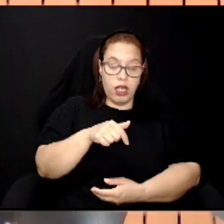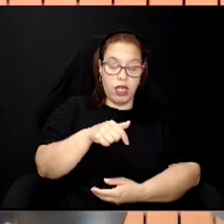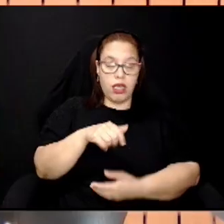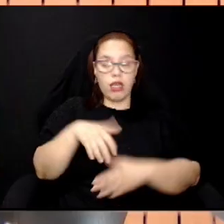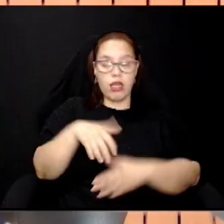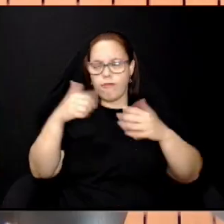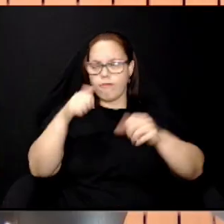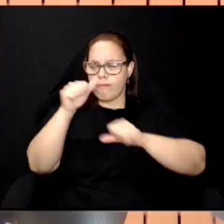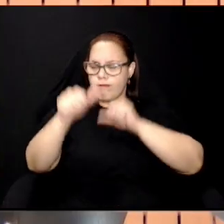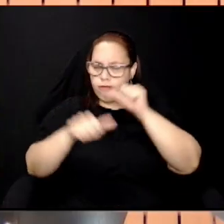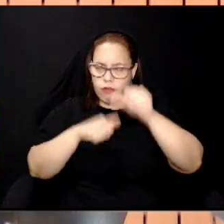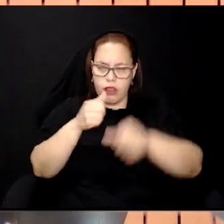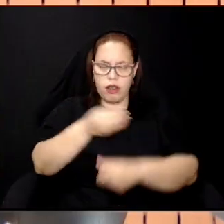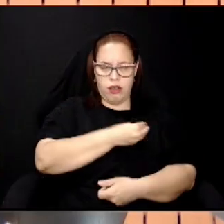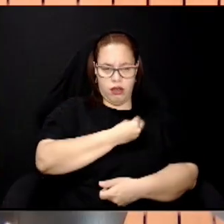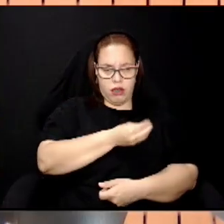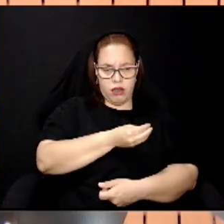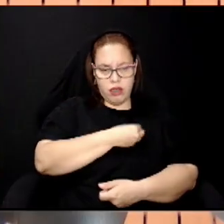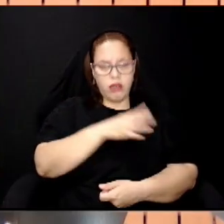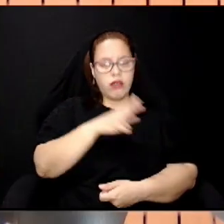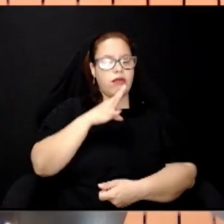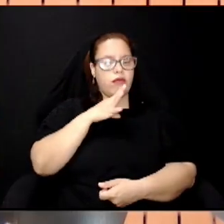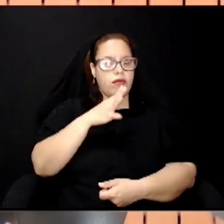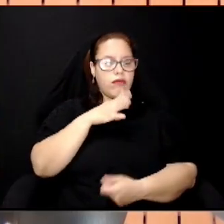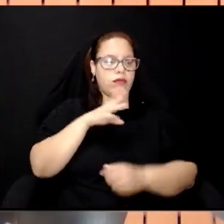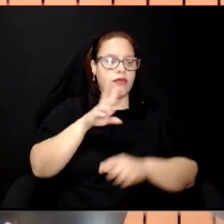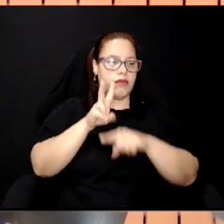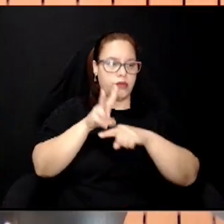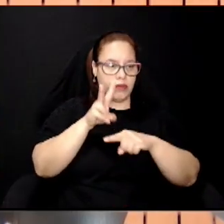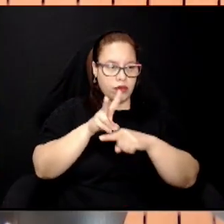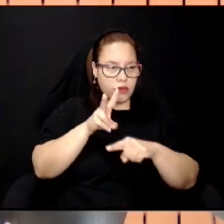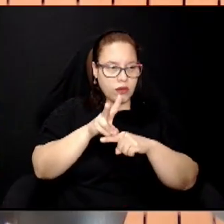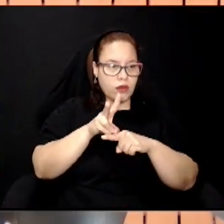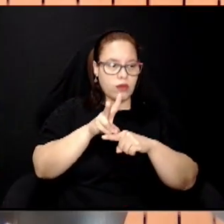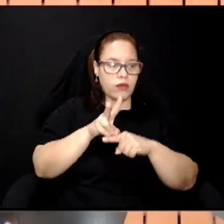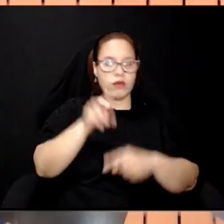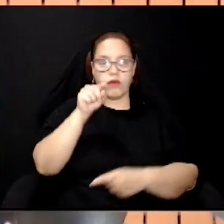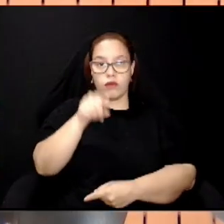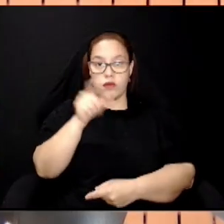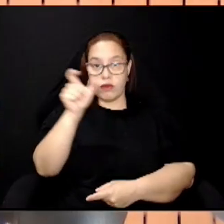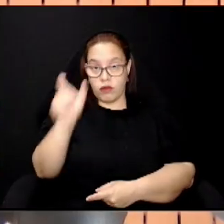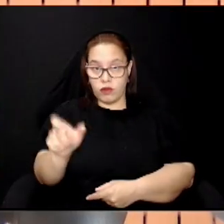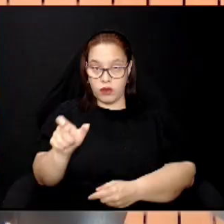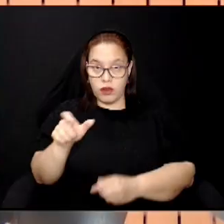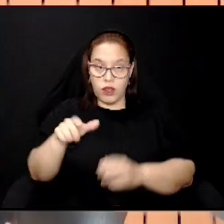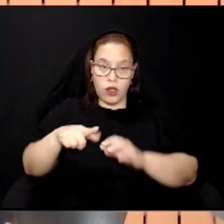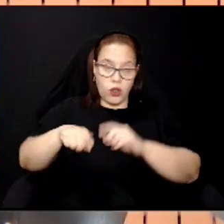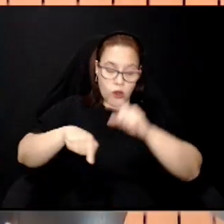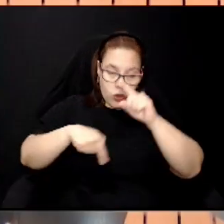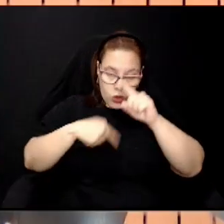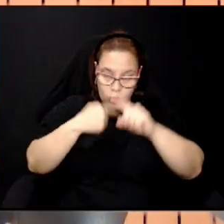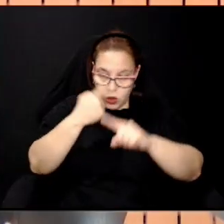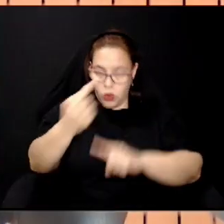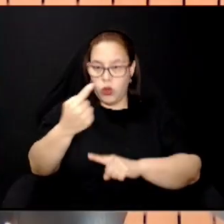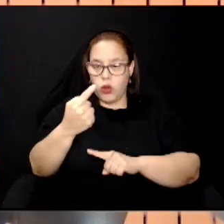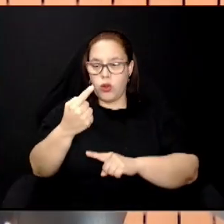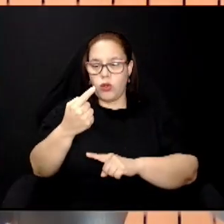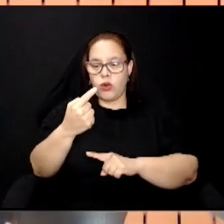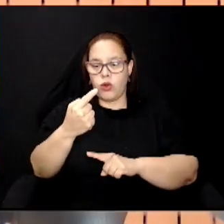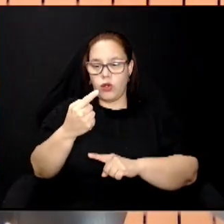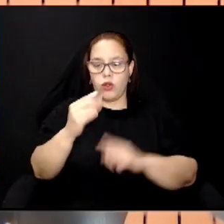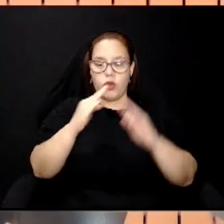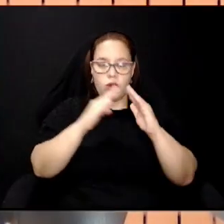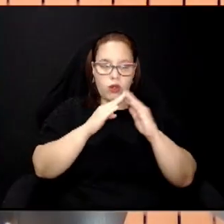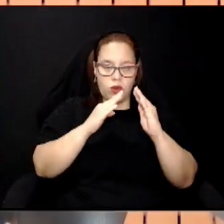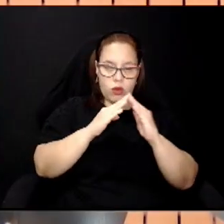transforma vidas através do conhecimento e do cuidado, esse alguém transcende a condição de habitante